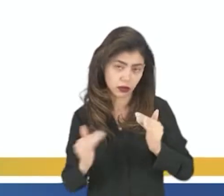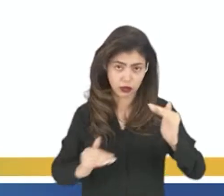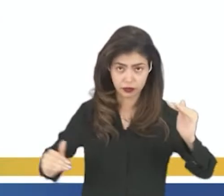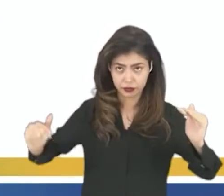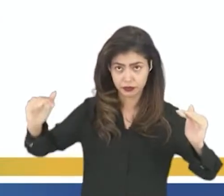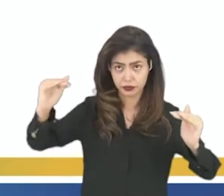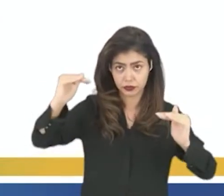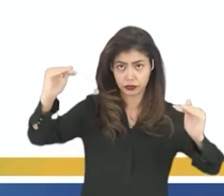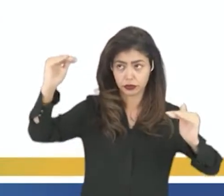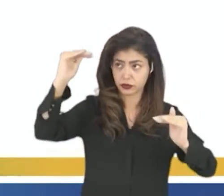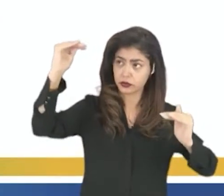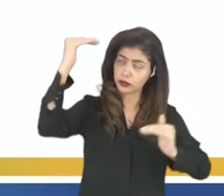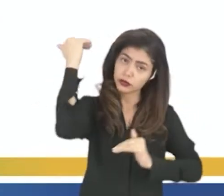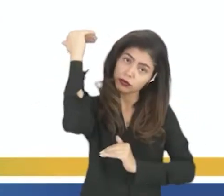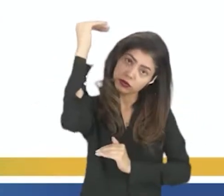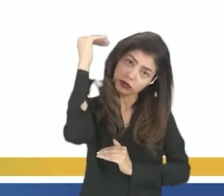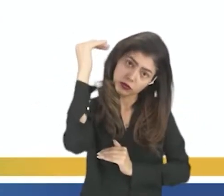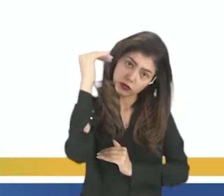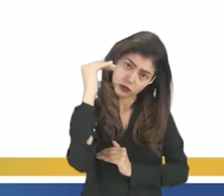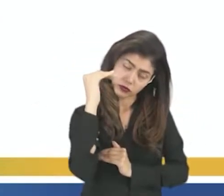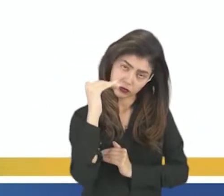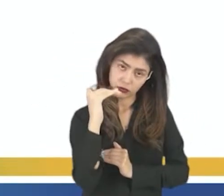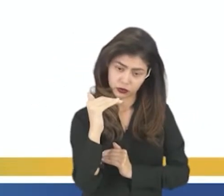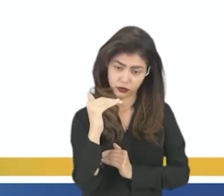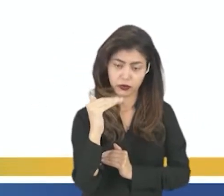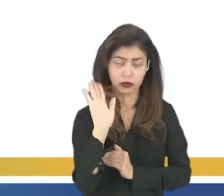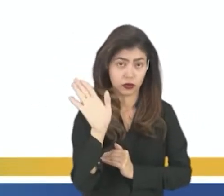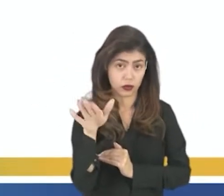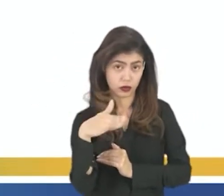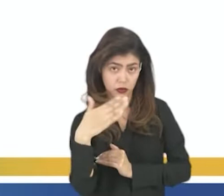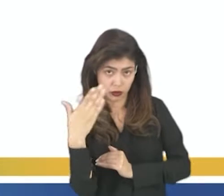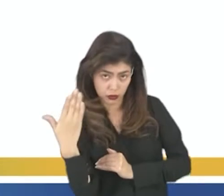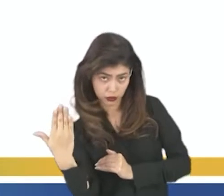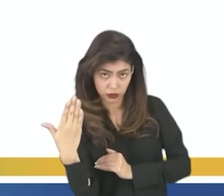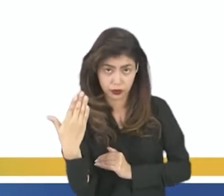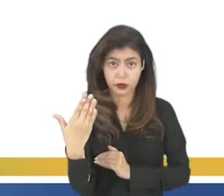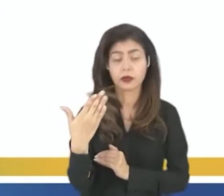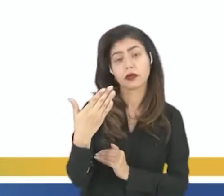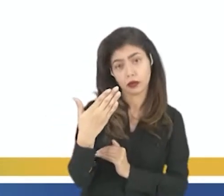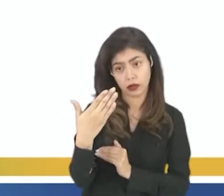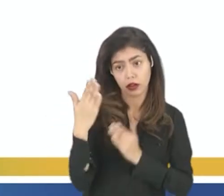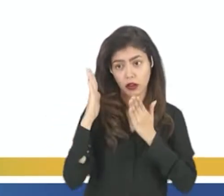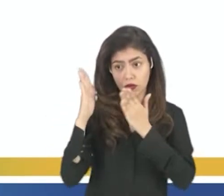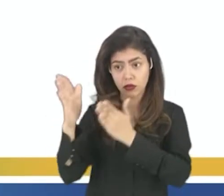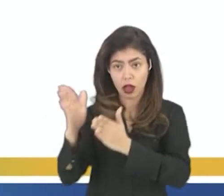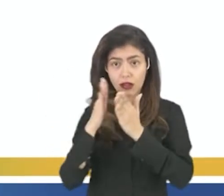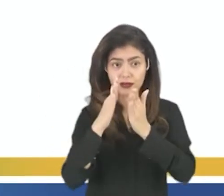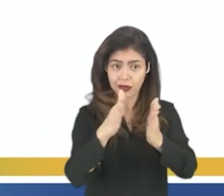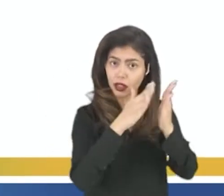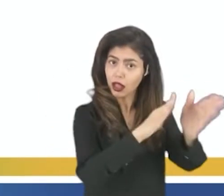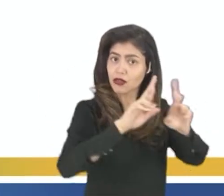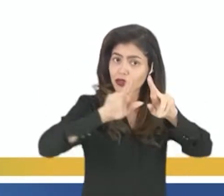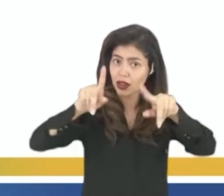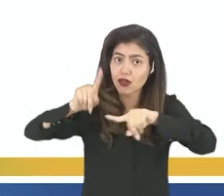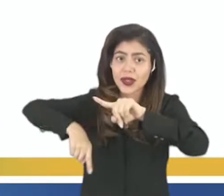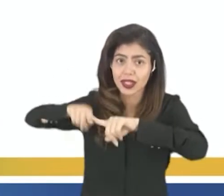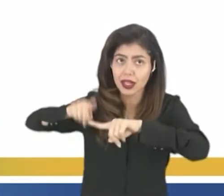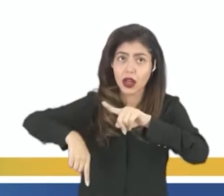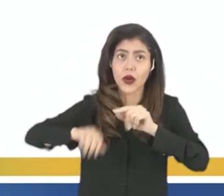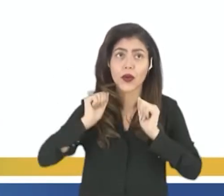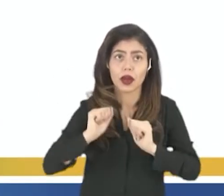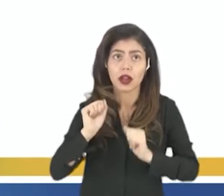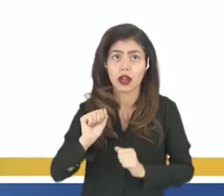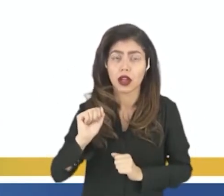radiação também aí é muito importante quanto ao nível de radiação que dependendo da ele vai ser direcionado para um local diferente esses materiais